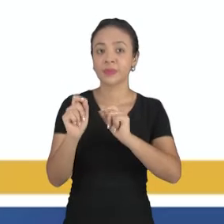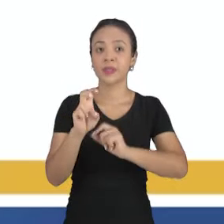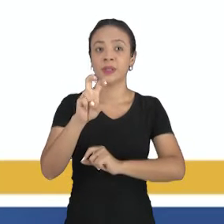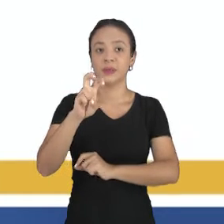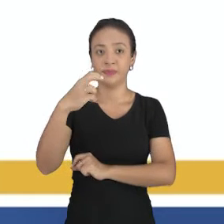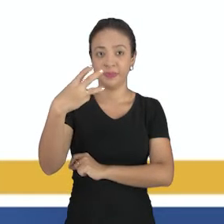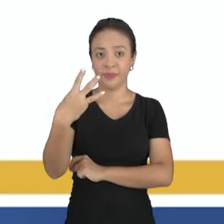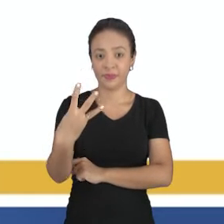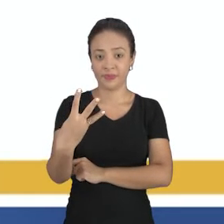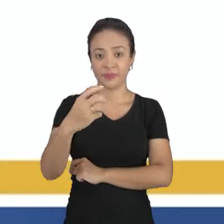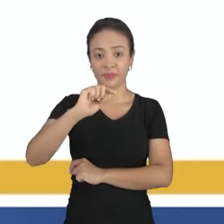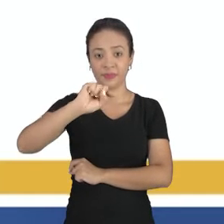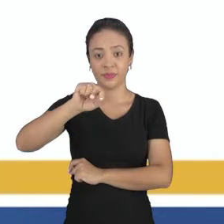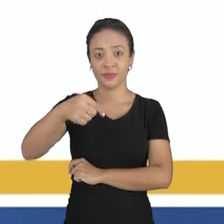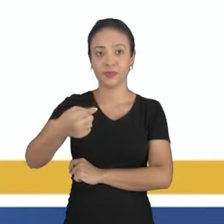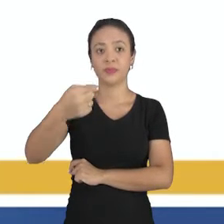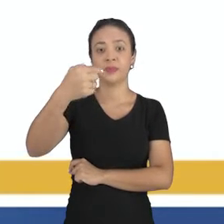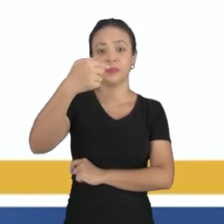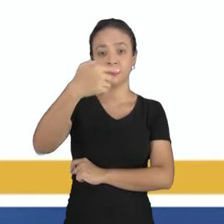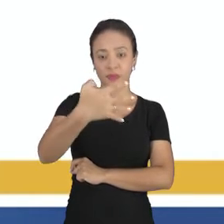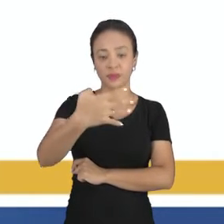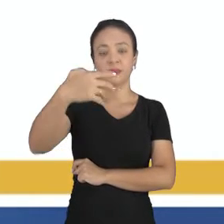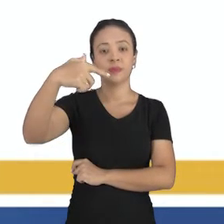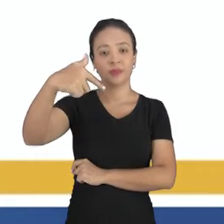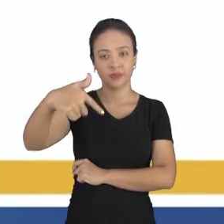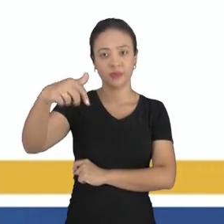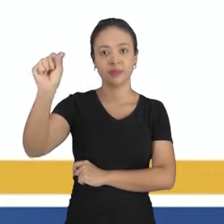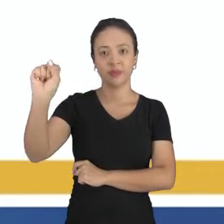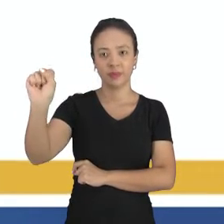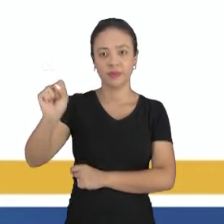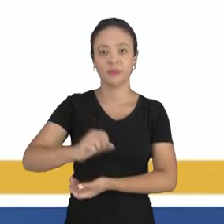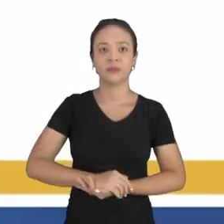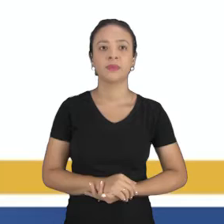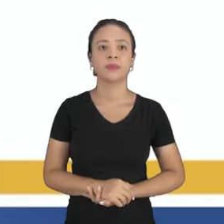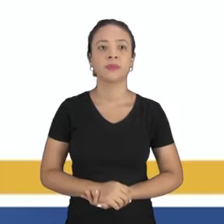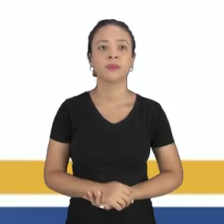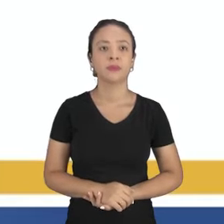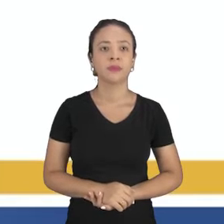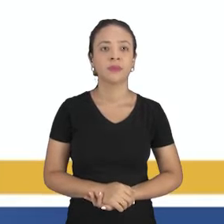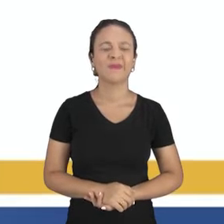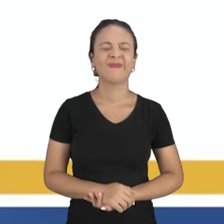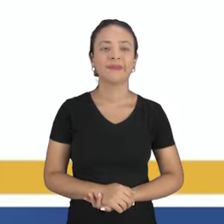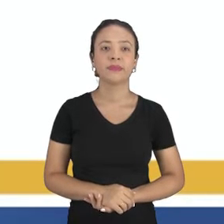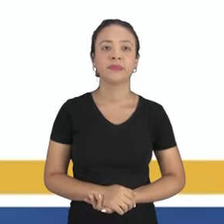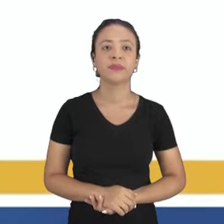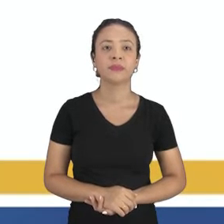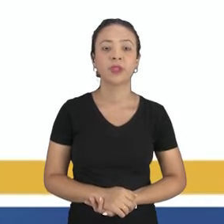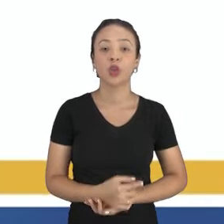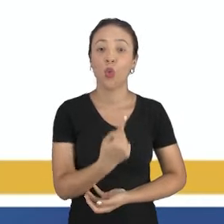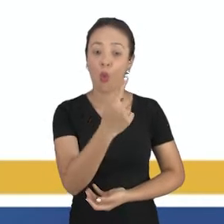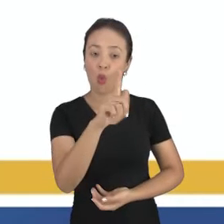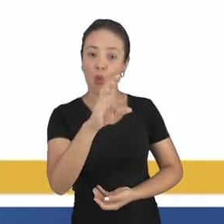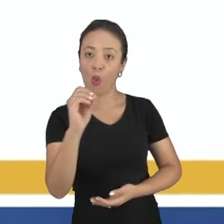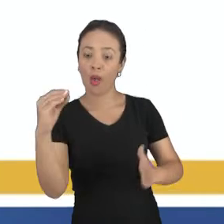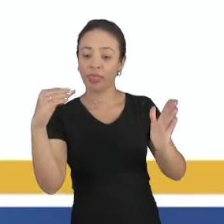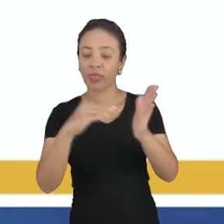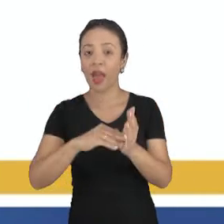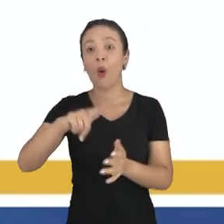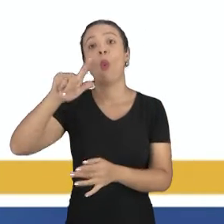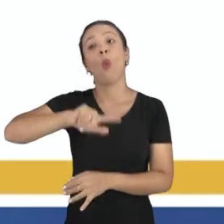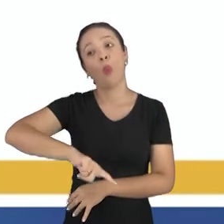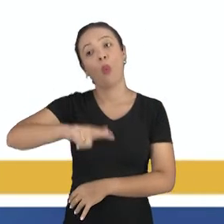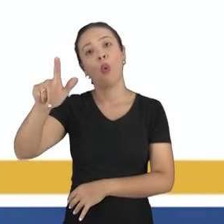a 53 minutos e 47 segundos de um Gol para o outro tá